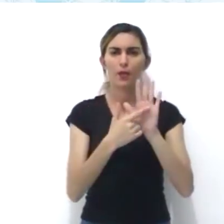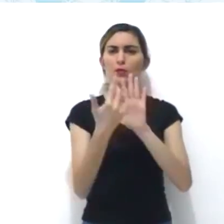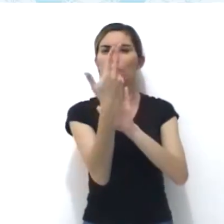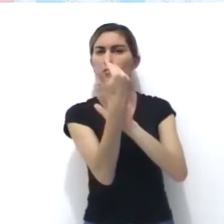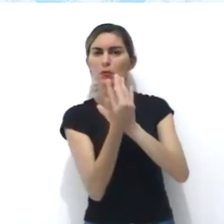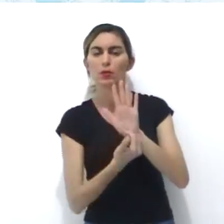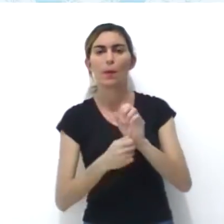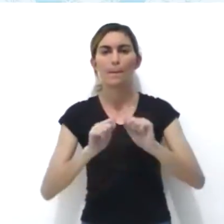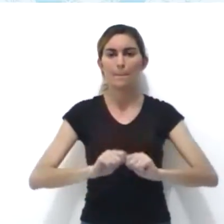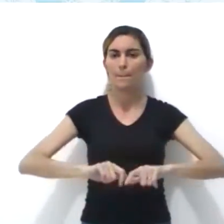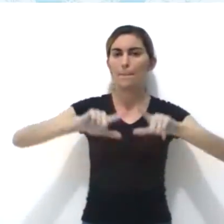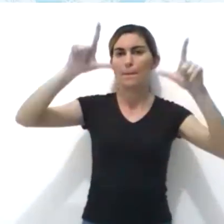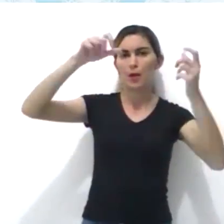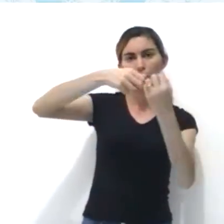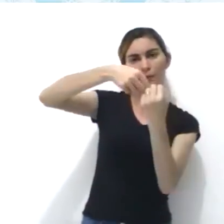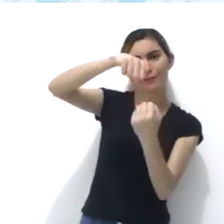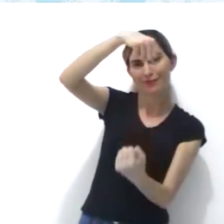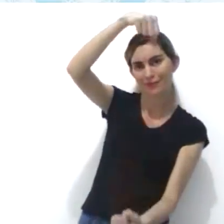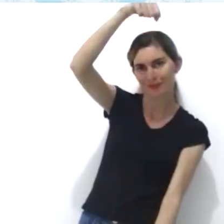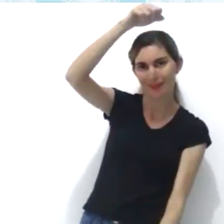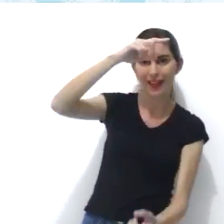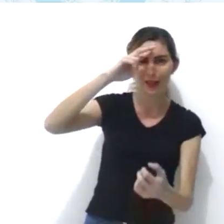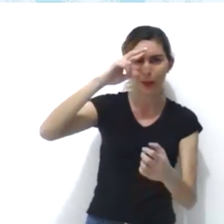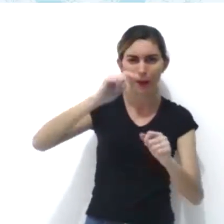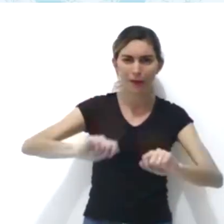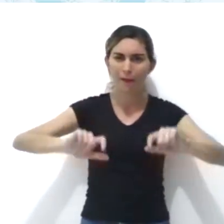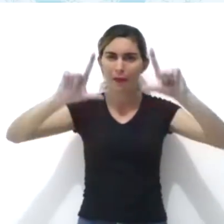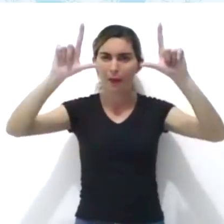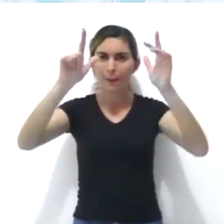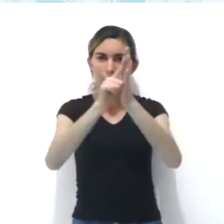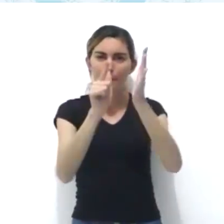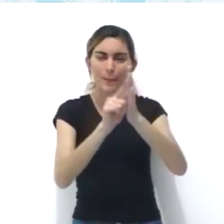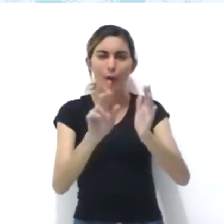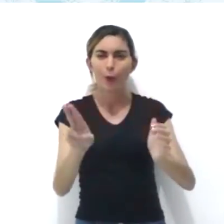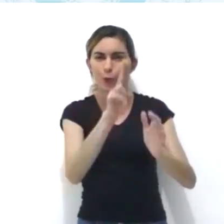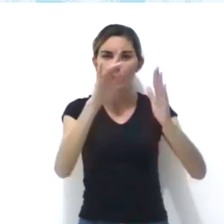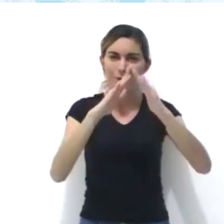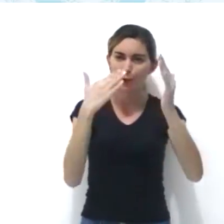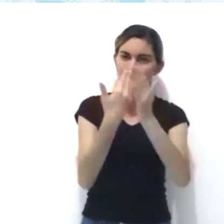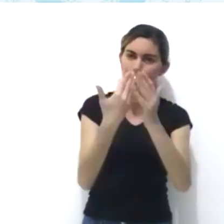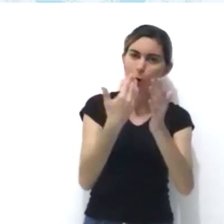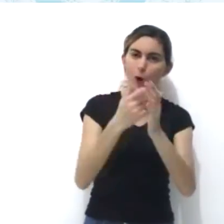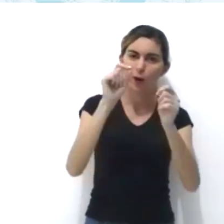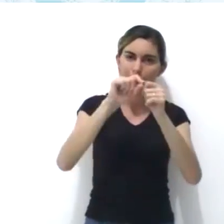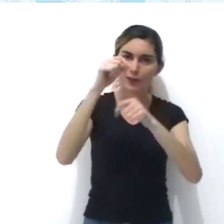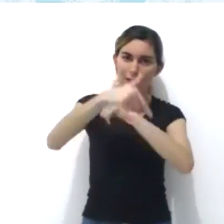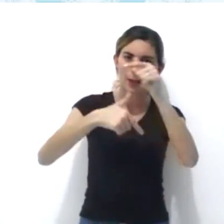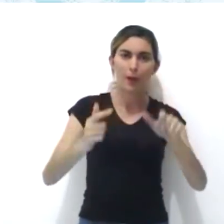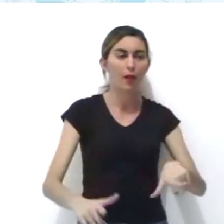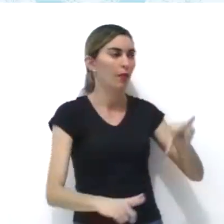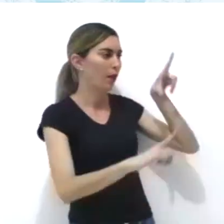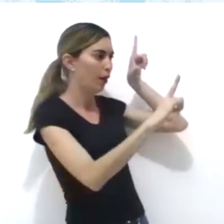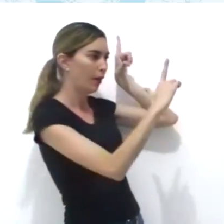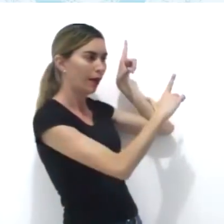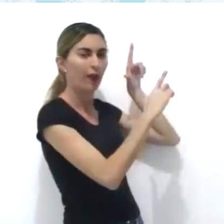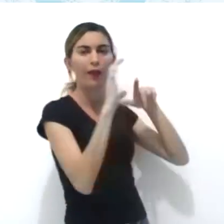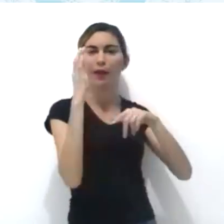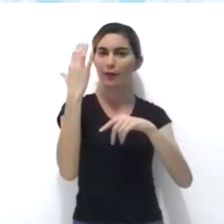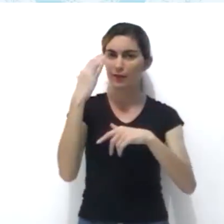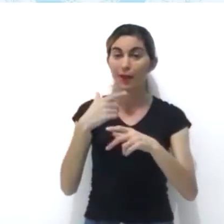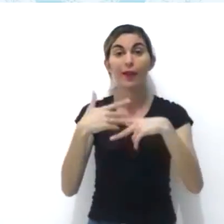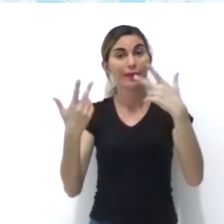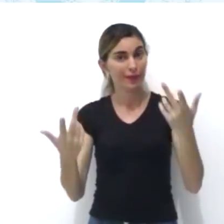apresentação gráfica do teu trabalho, que é um banner. Então, lembra aquela coisa lá da cartolina que a gente usava tanto na escola para fazer o trabalho